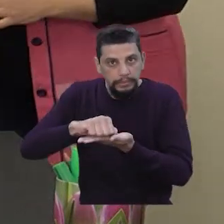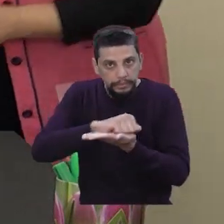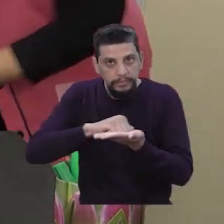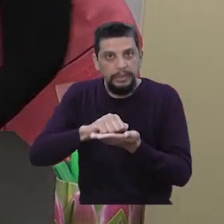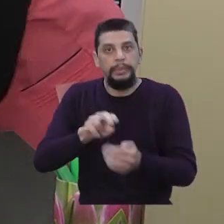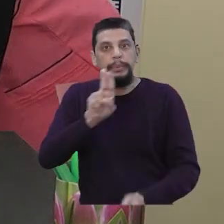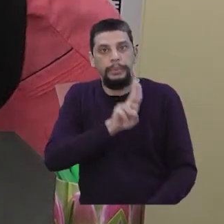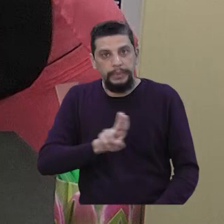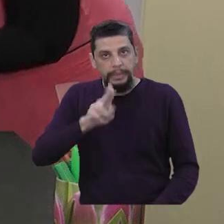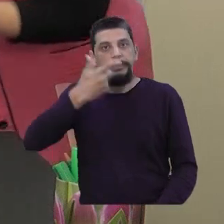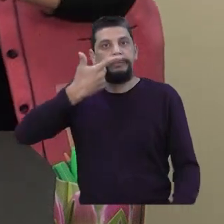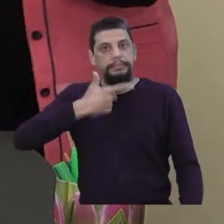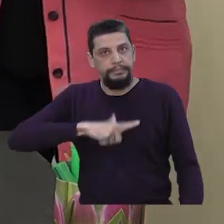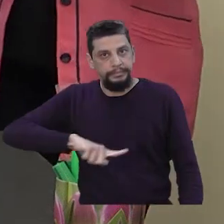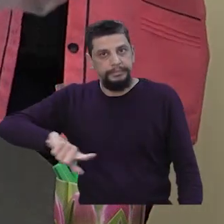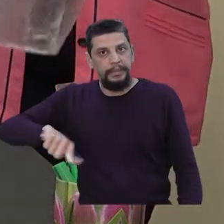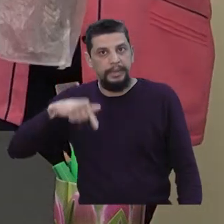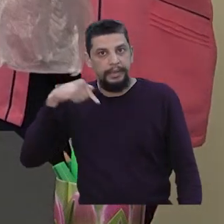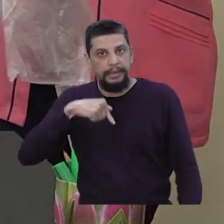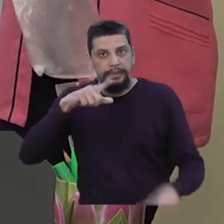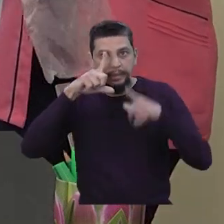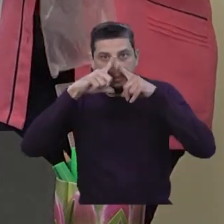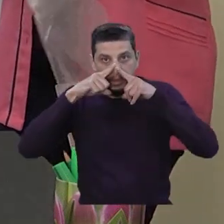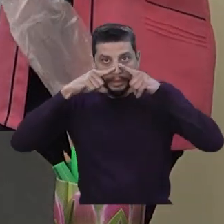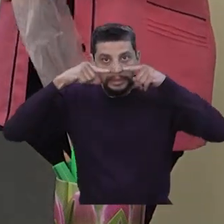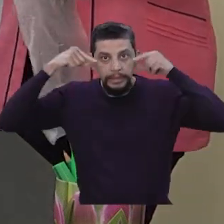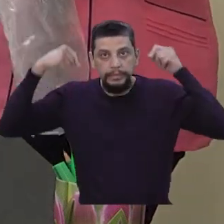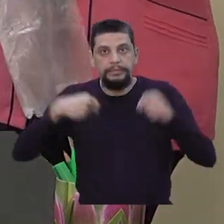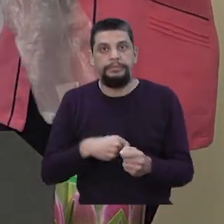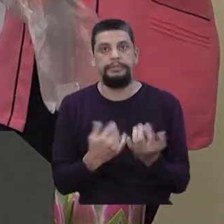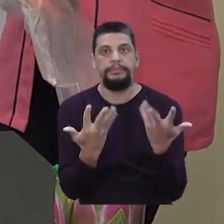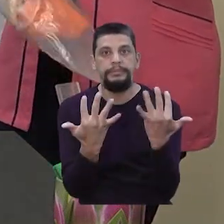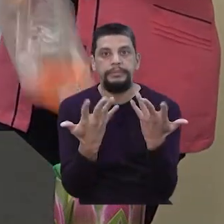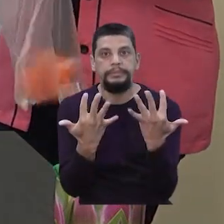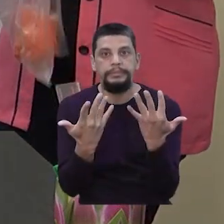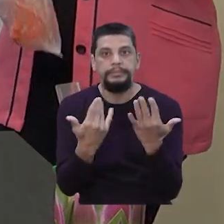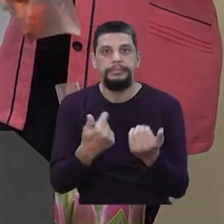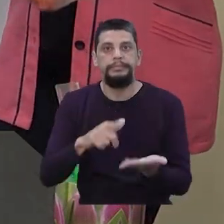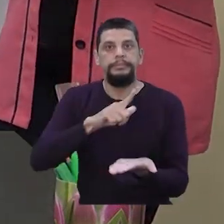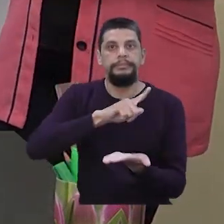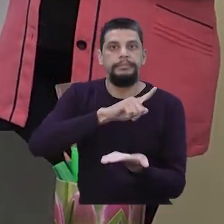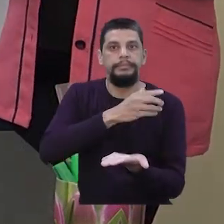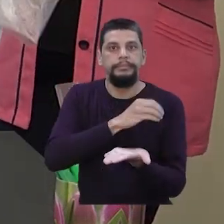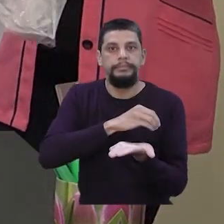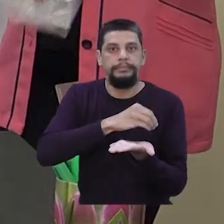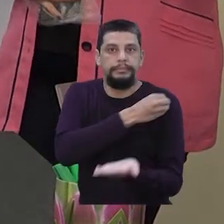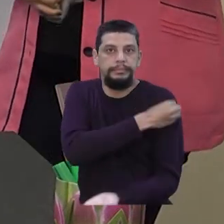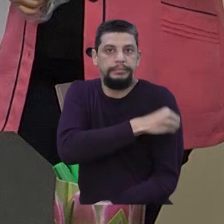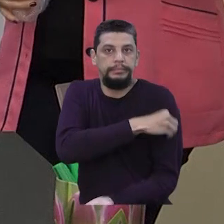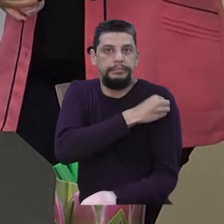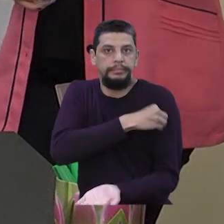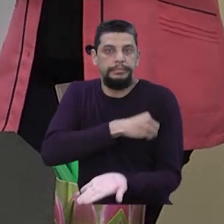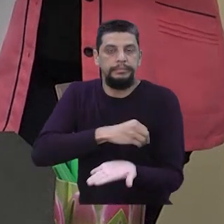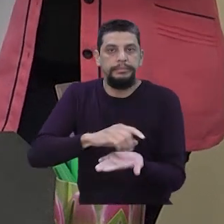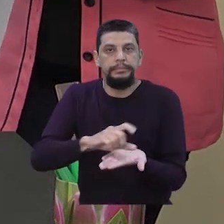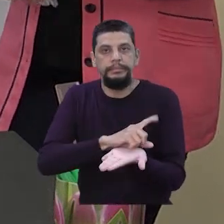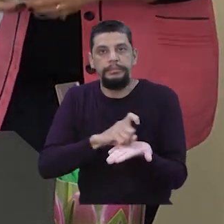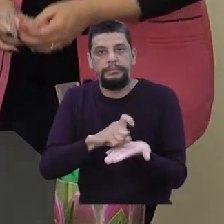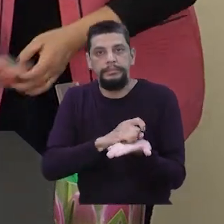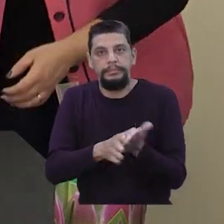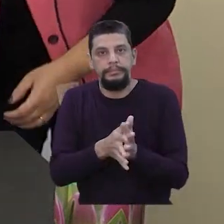pode lavar e usar de novo esta. Vamos passar um alquinho aqui para começar tudo certinho.